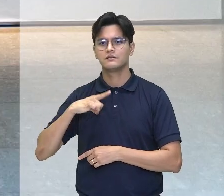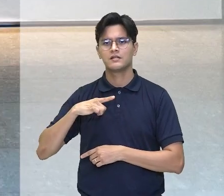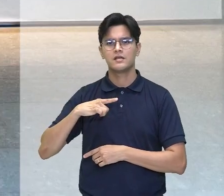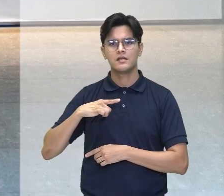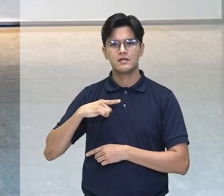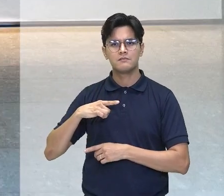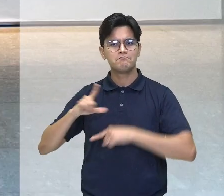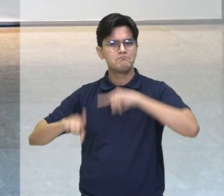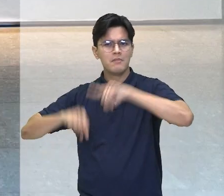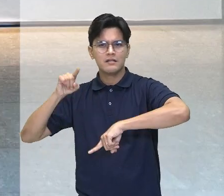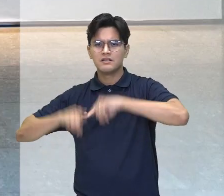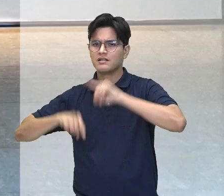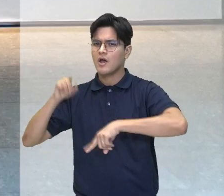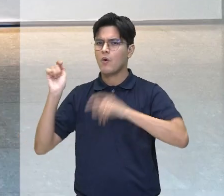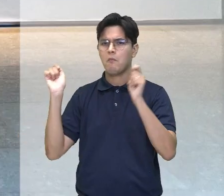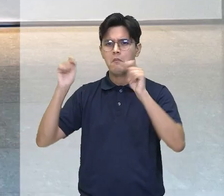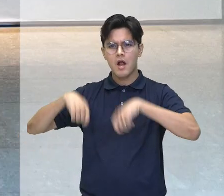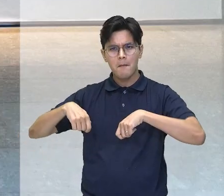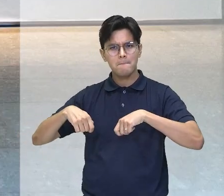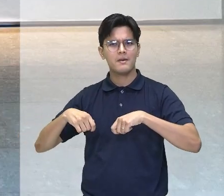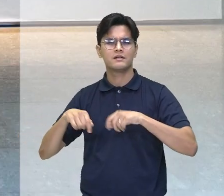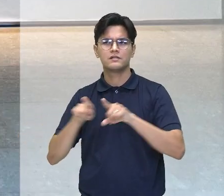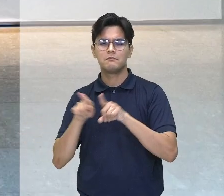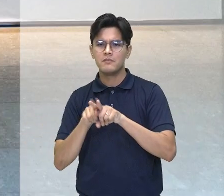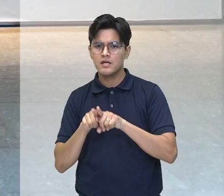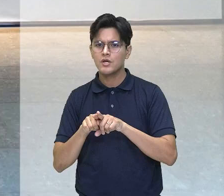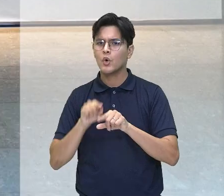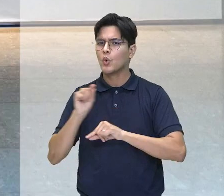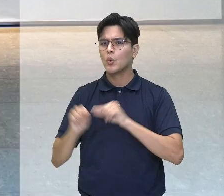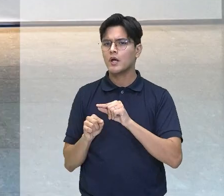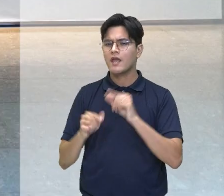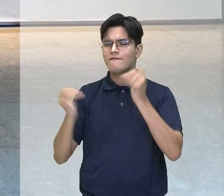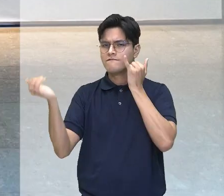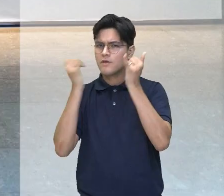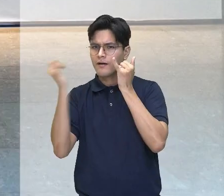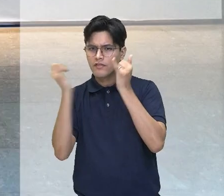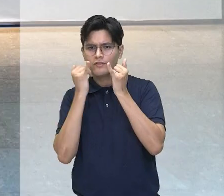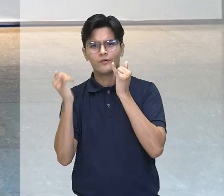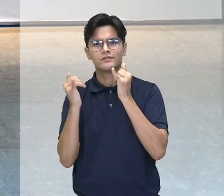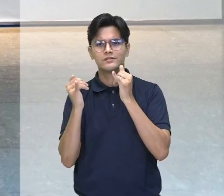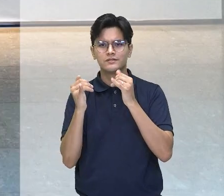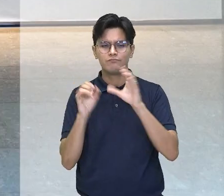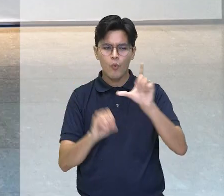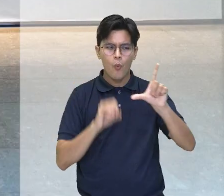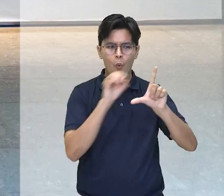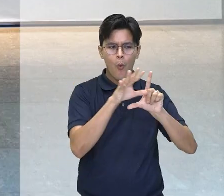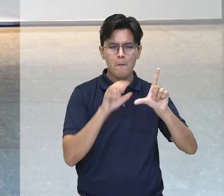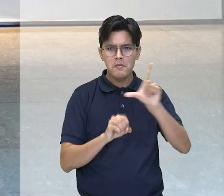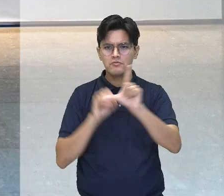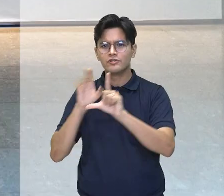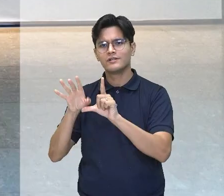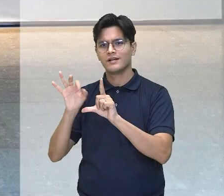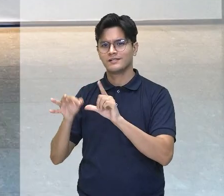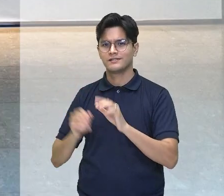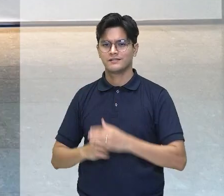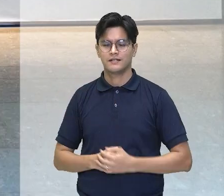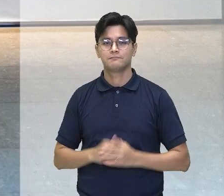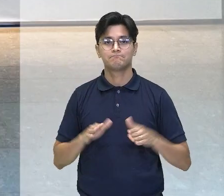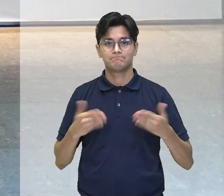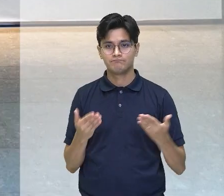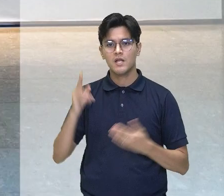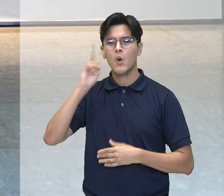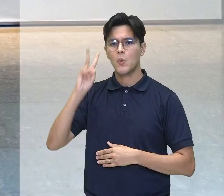de transferência rápida de informações. Então percebam que aí, ao longo da história,